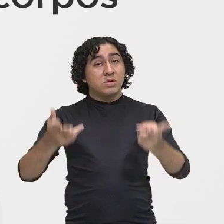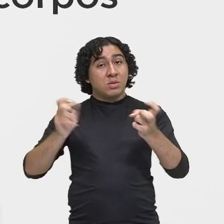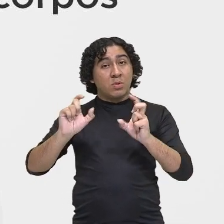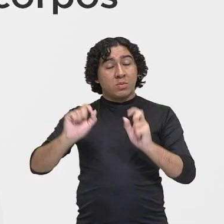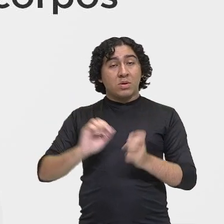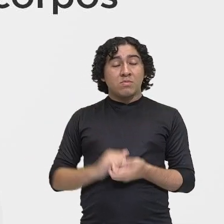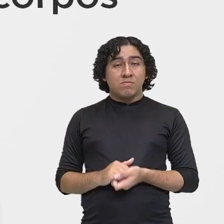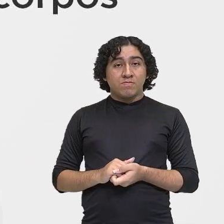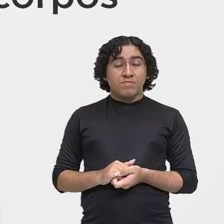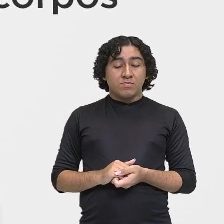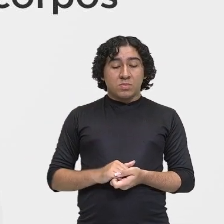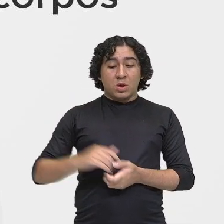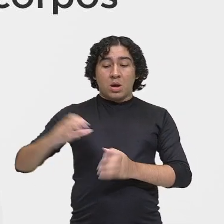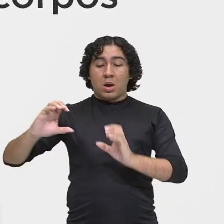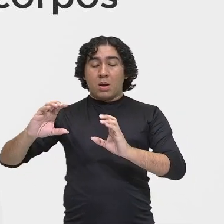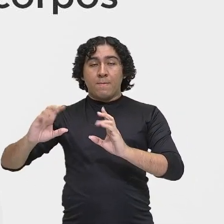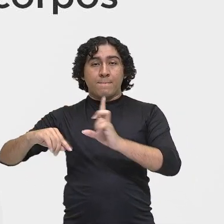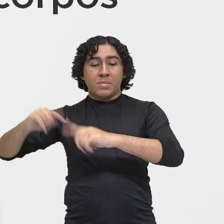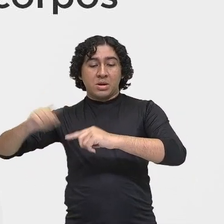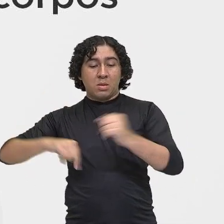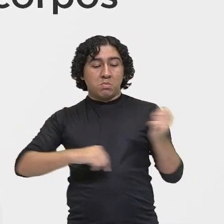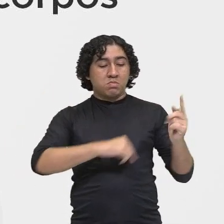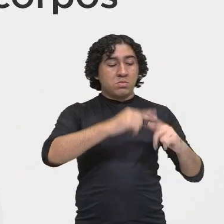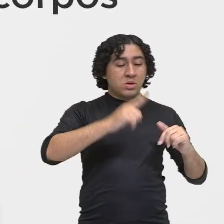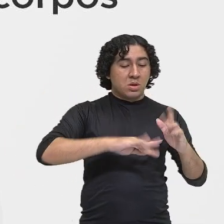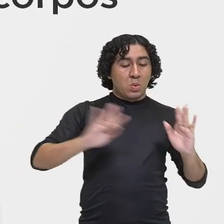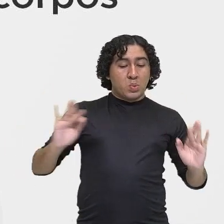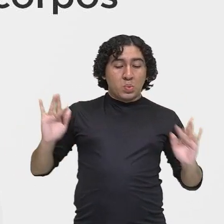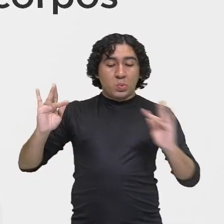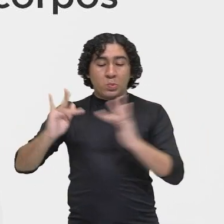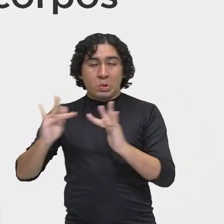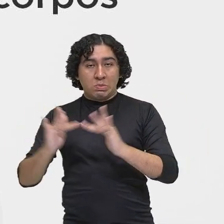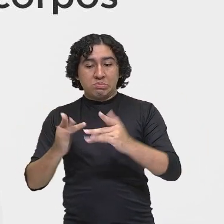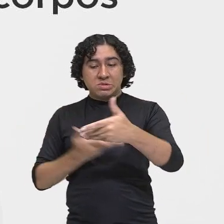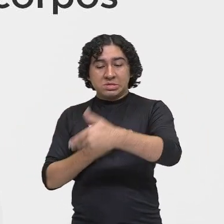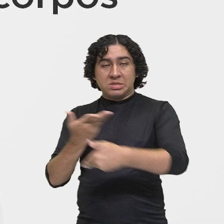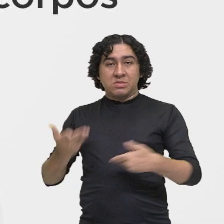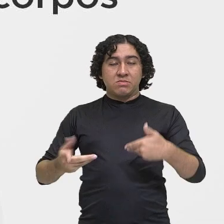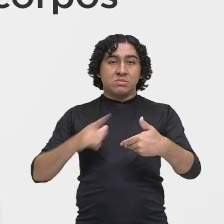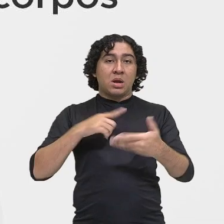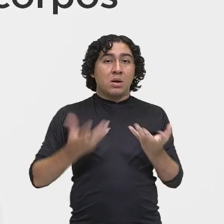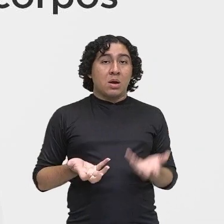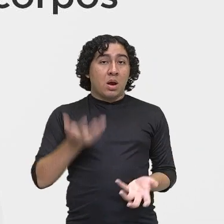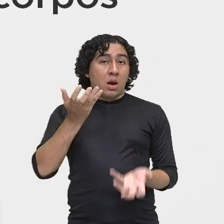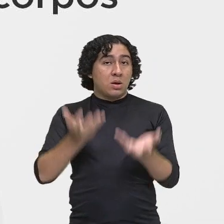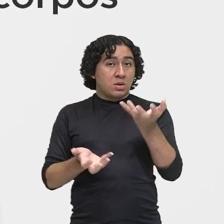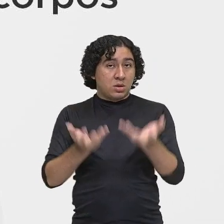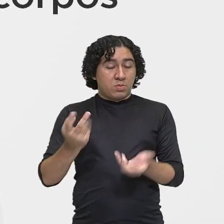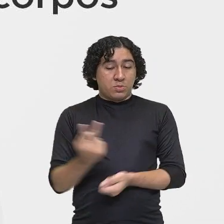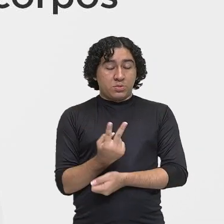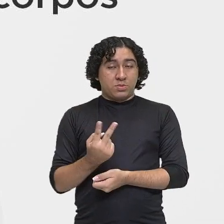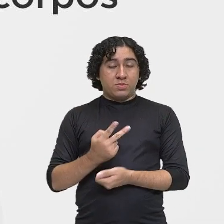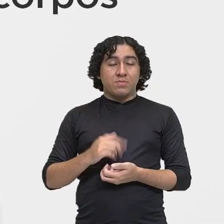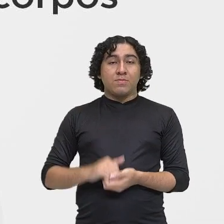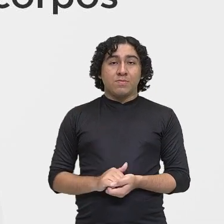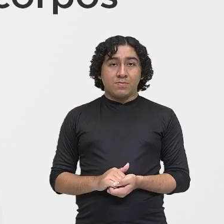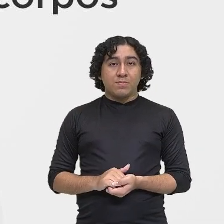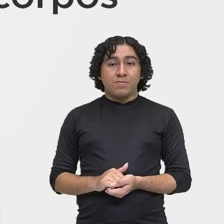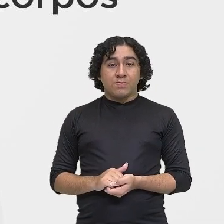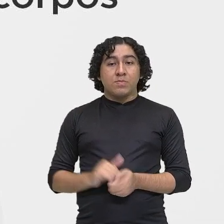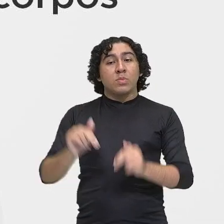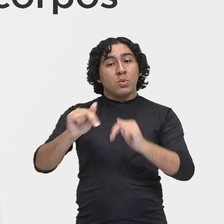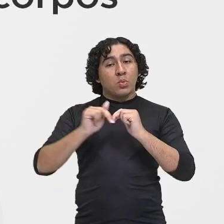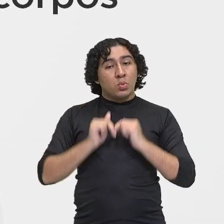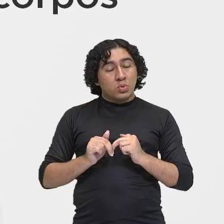entre corpos deve ser mútua para que haja equilíbrio entre eles. Ou